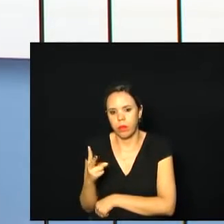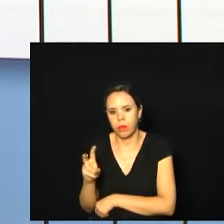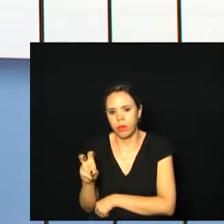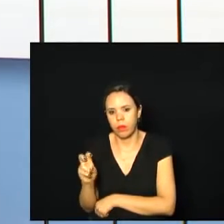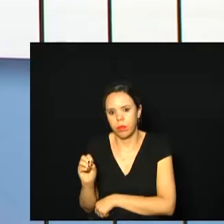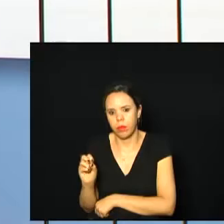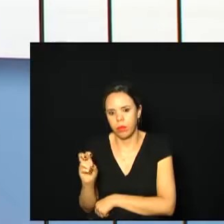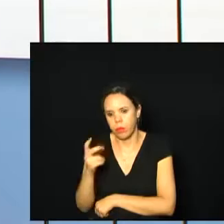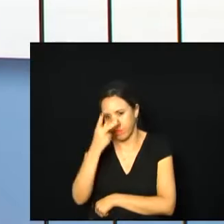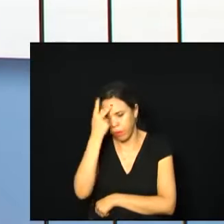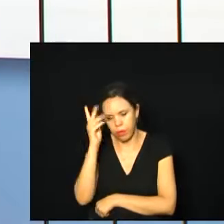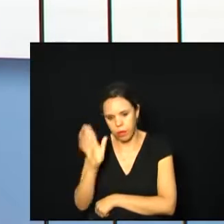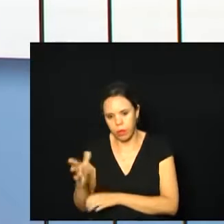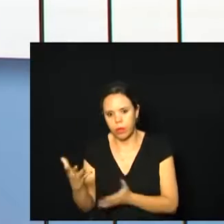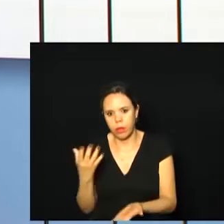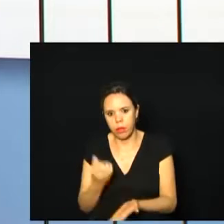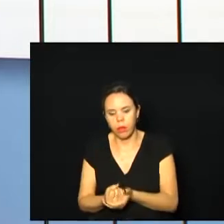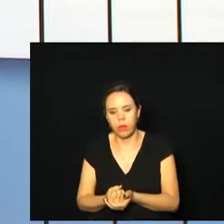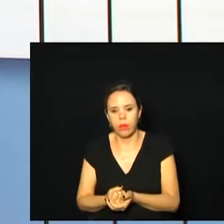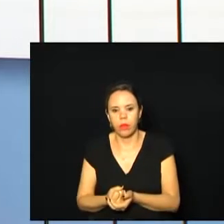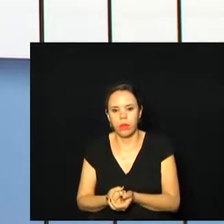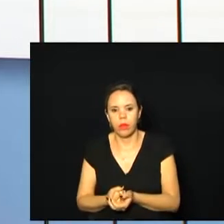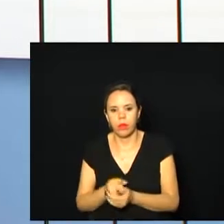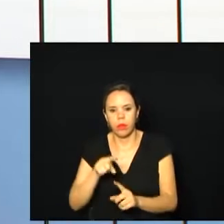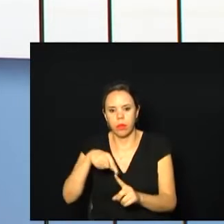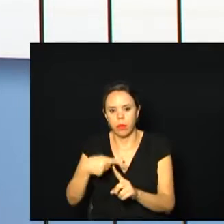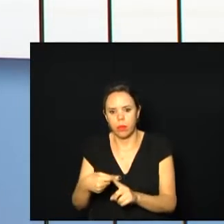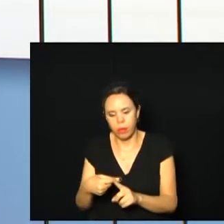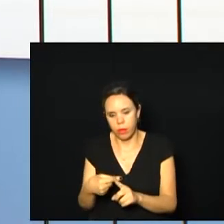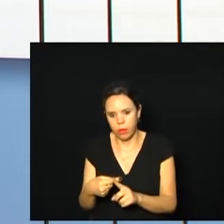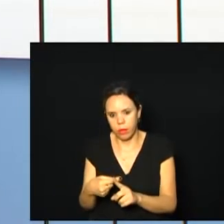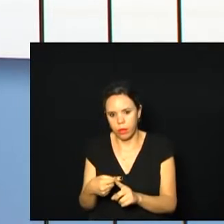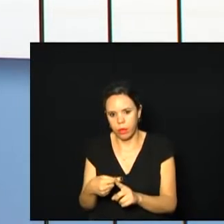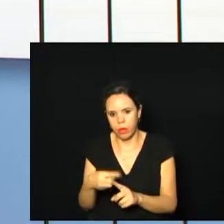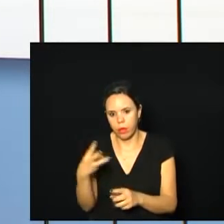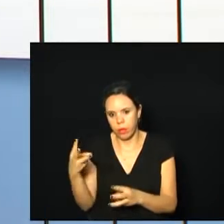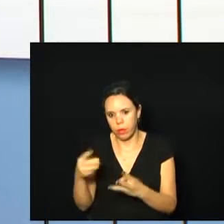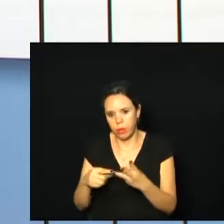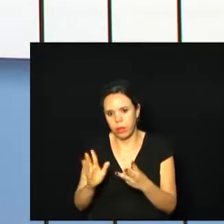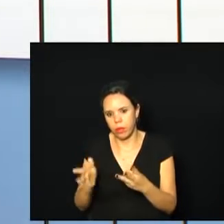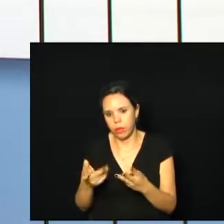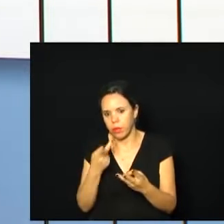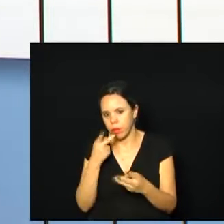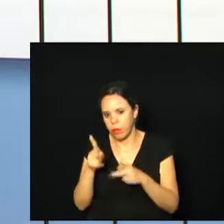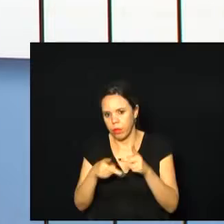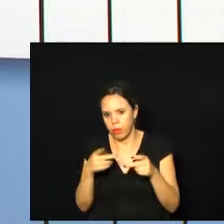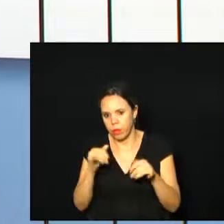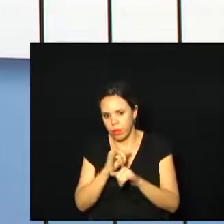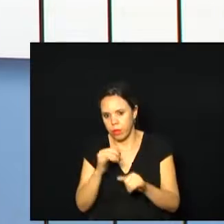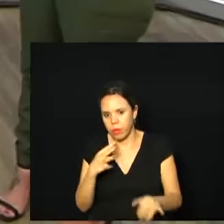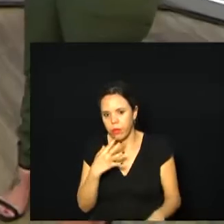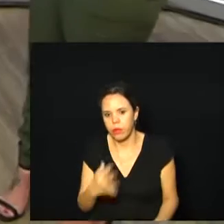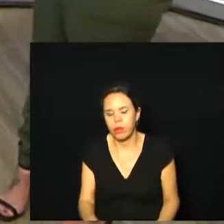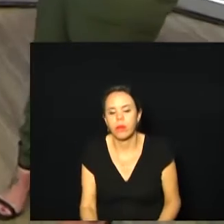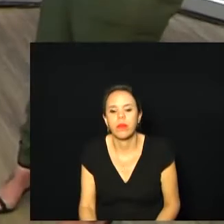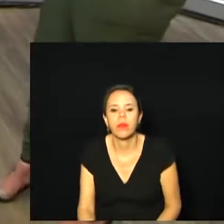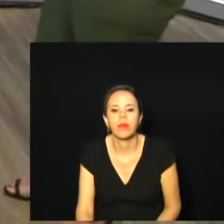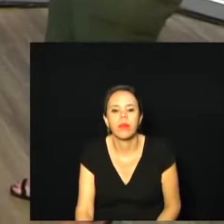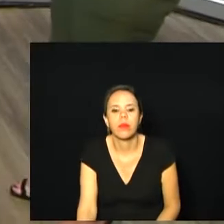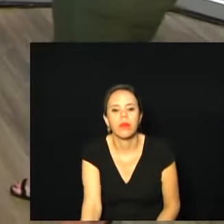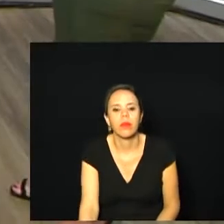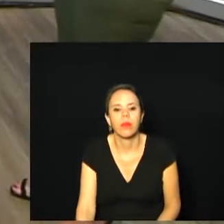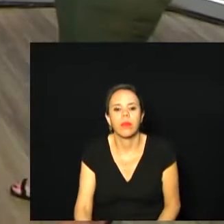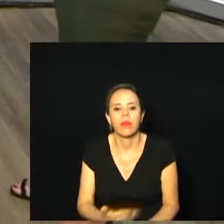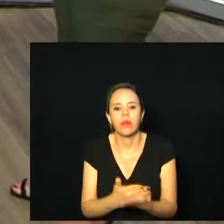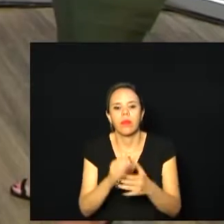83.205 pessoas já receberam a dose adicional ou a terceira dose, como é popularmente conhecida. Mirna Abreu, começou